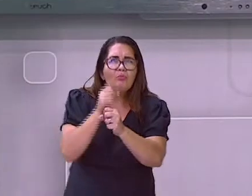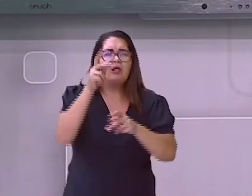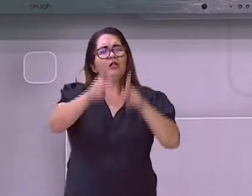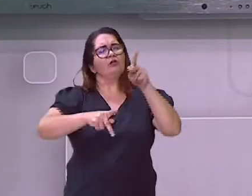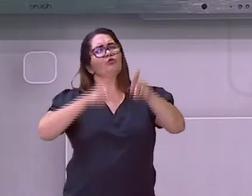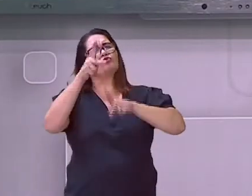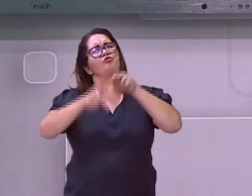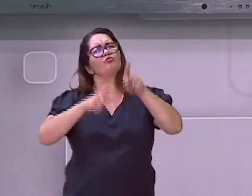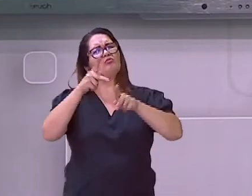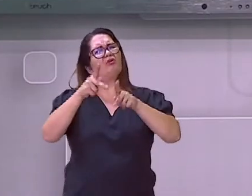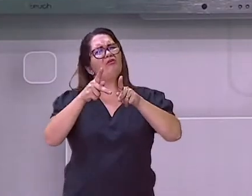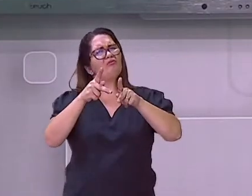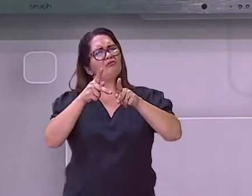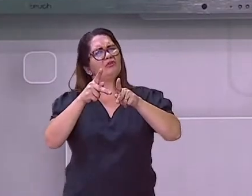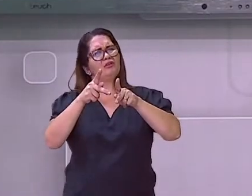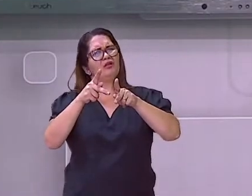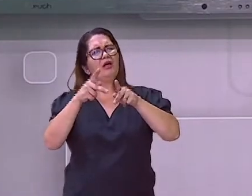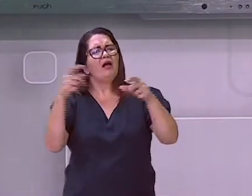grande.